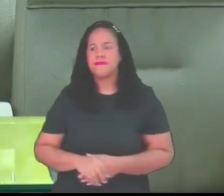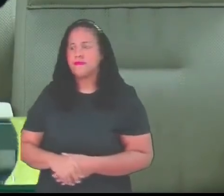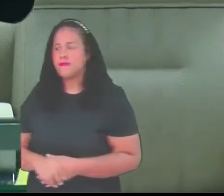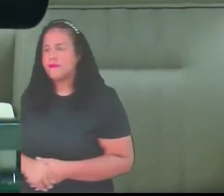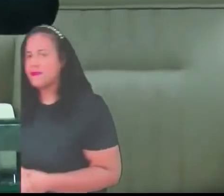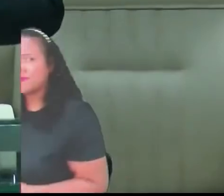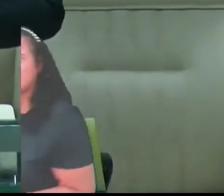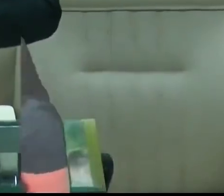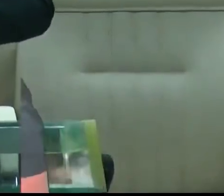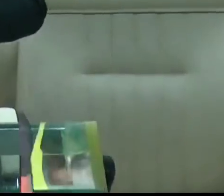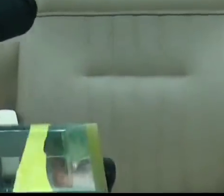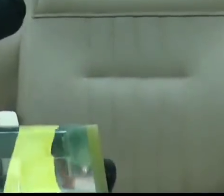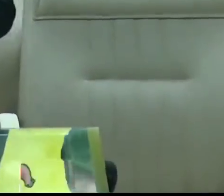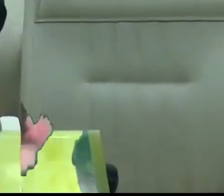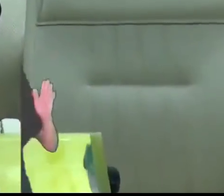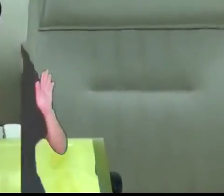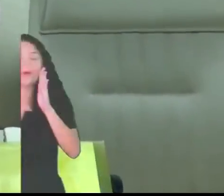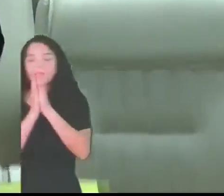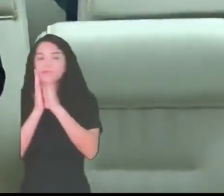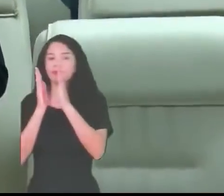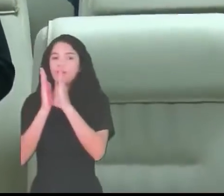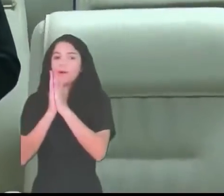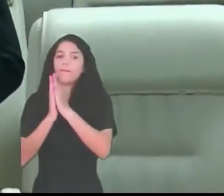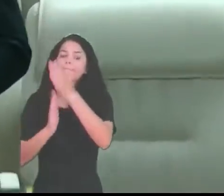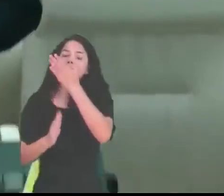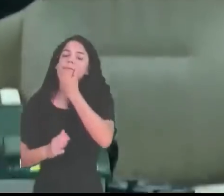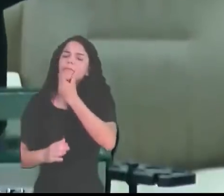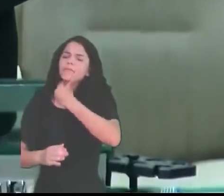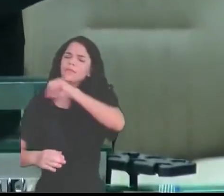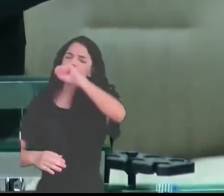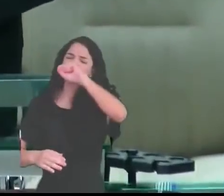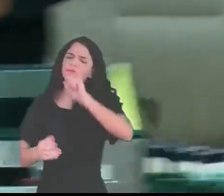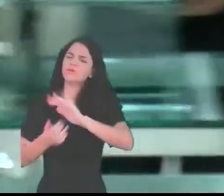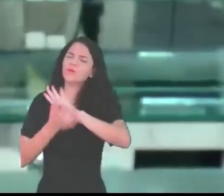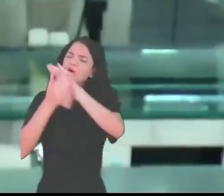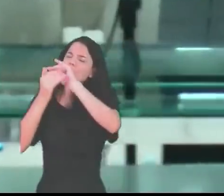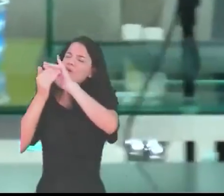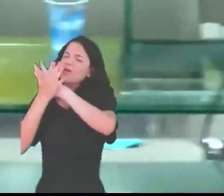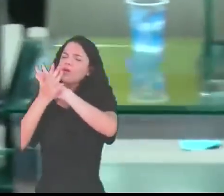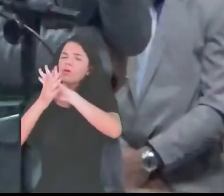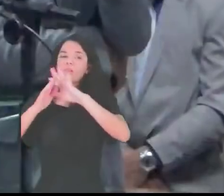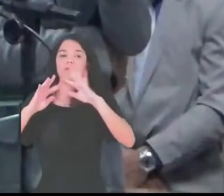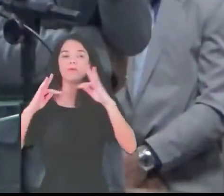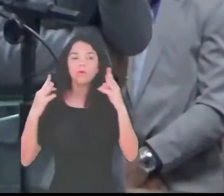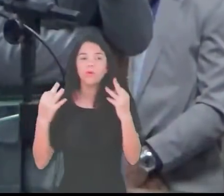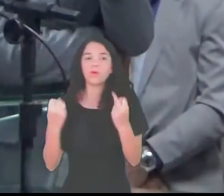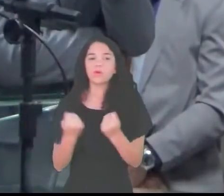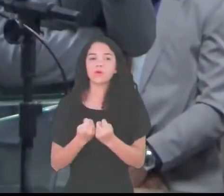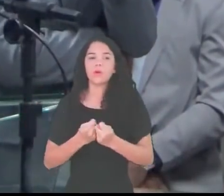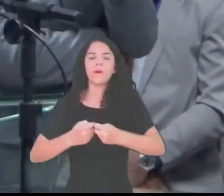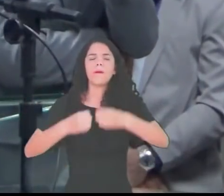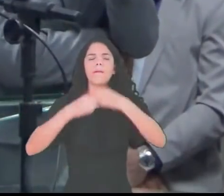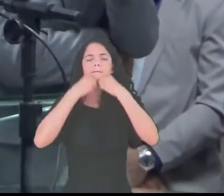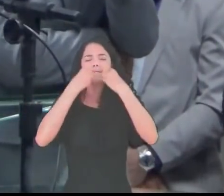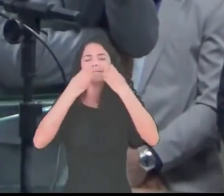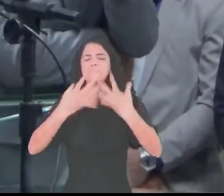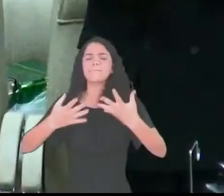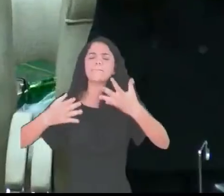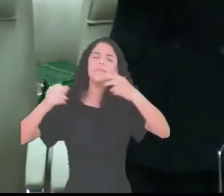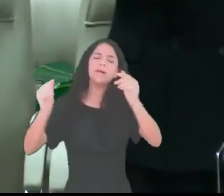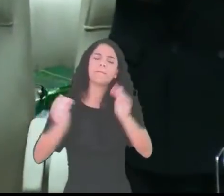em nome de Jesus. Pai, te louvamos por tudo quanto foi feito aqui esta noite, pela tua bendita palavra.